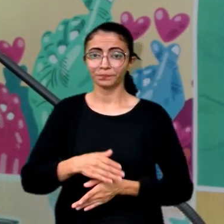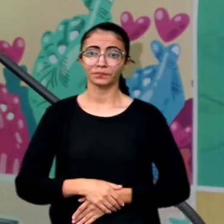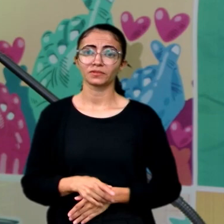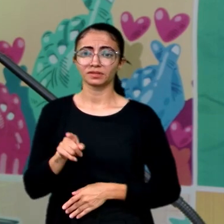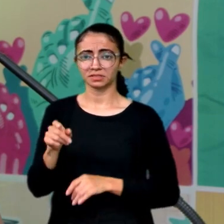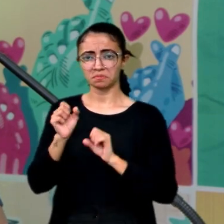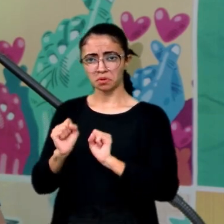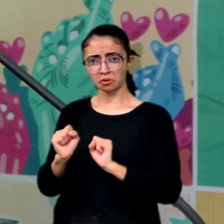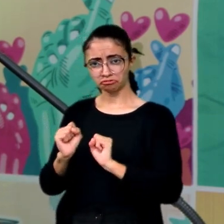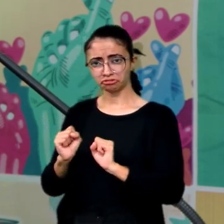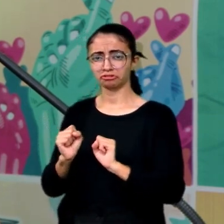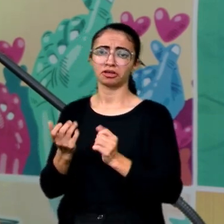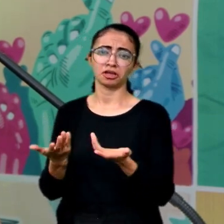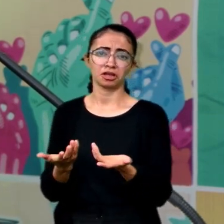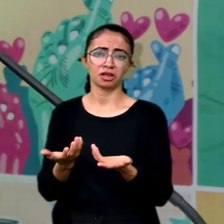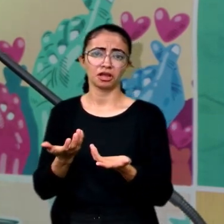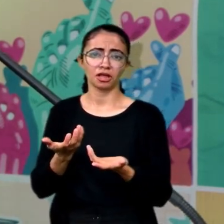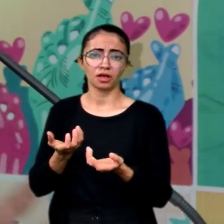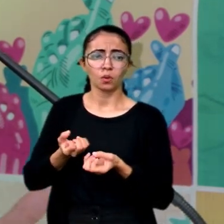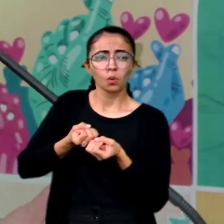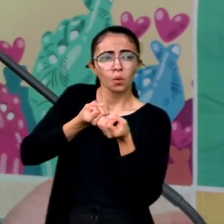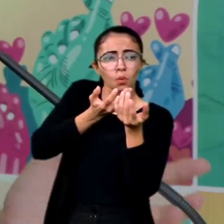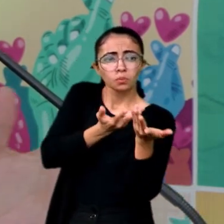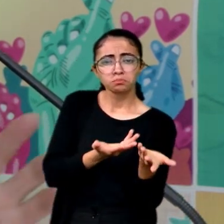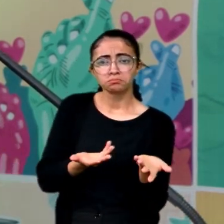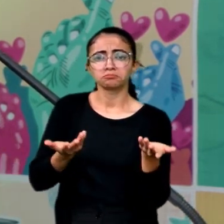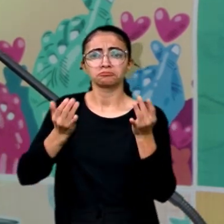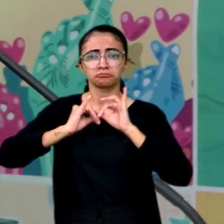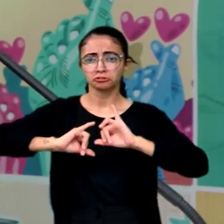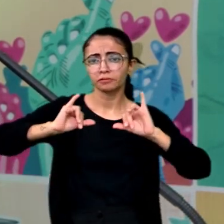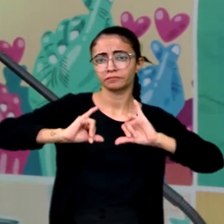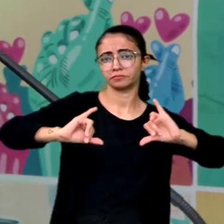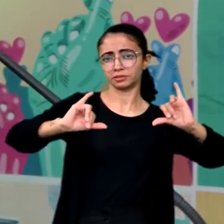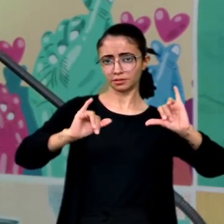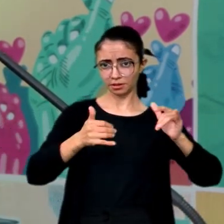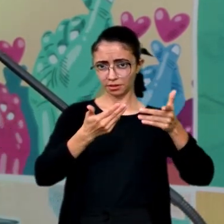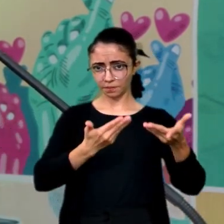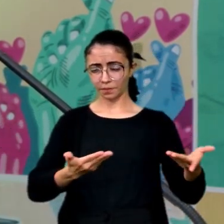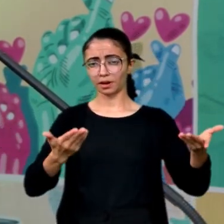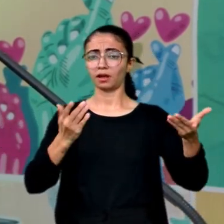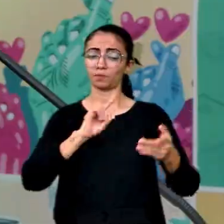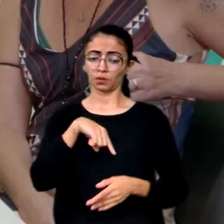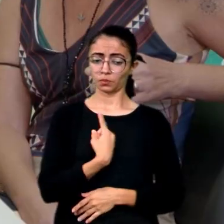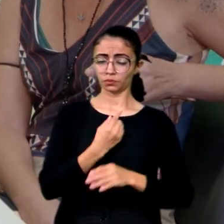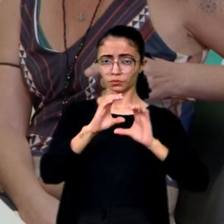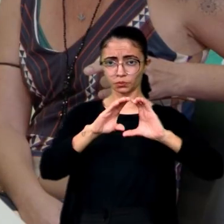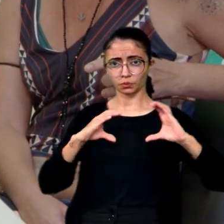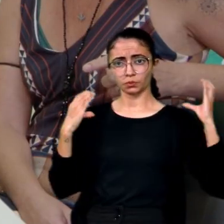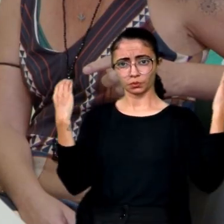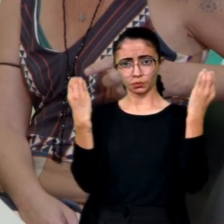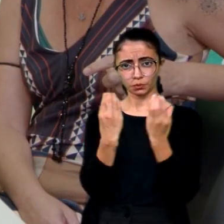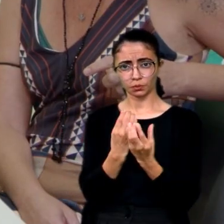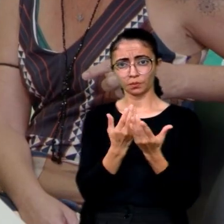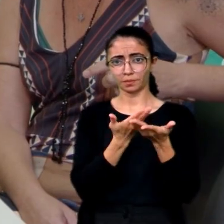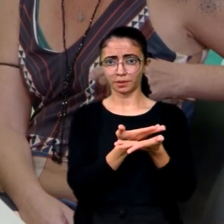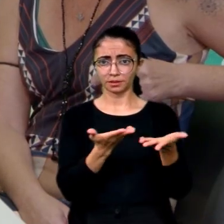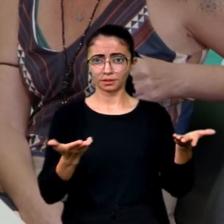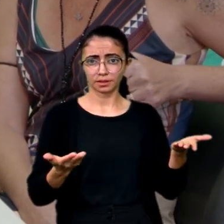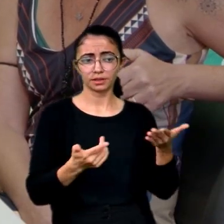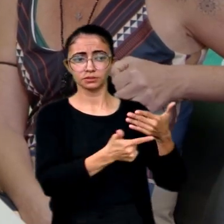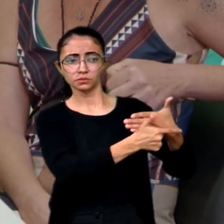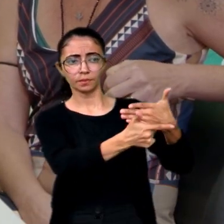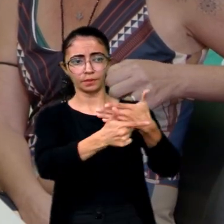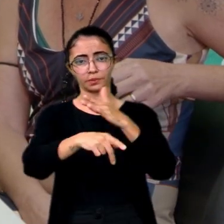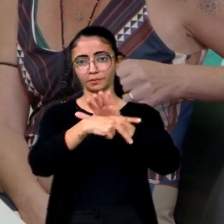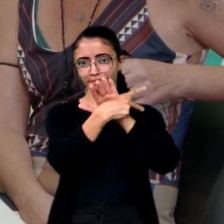uns recados para quem está nos assistindo, a nossa comunidade, para que eles possam, dentro do seu papel, né? Nós